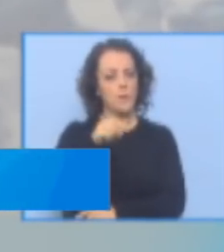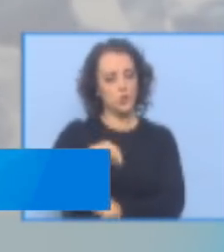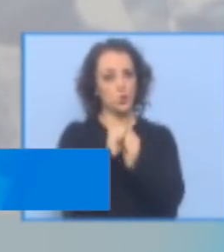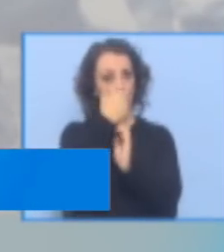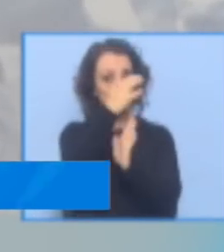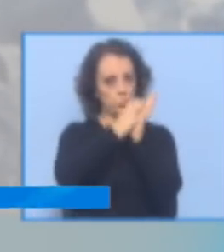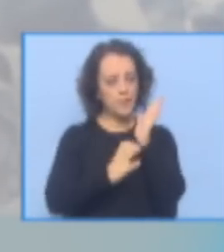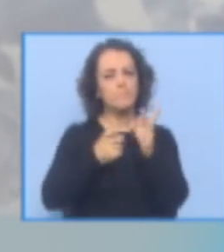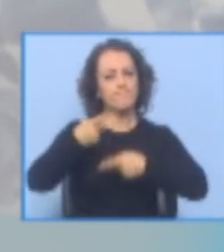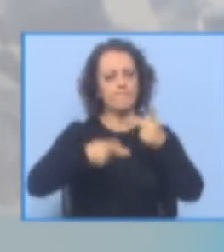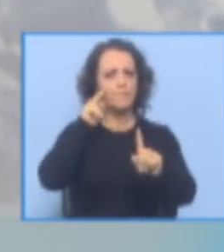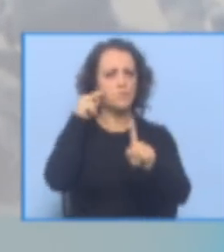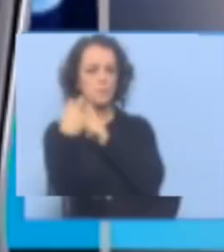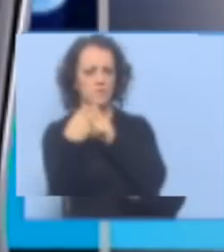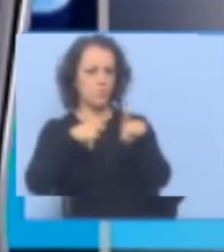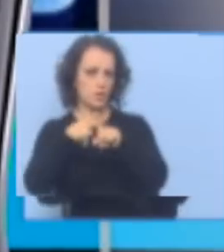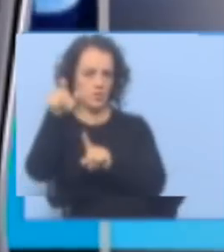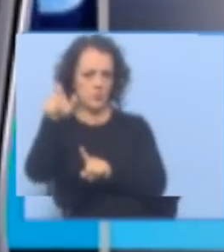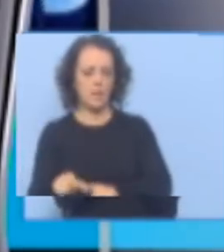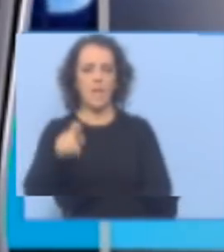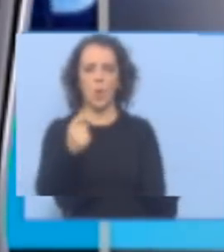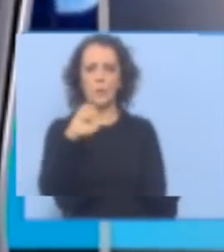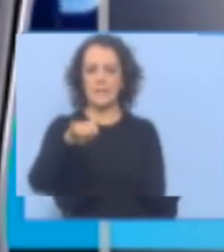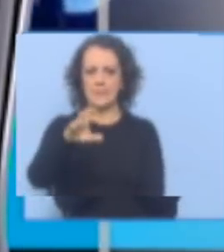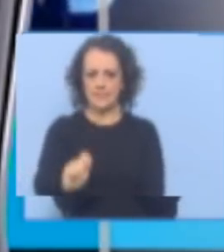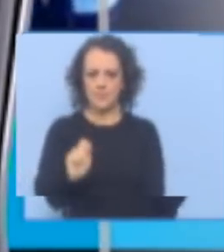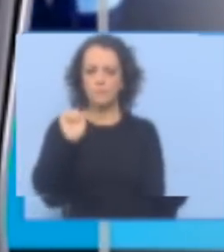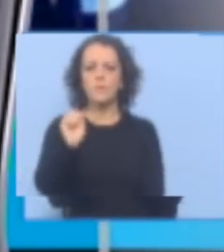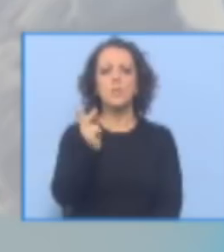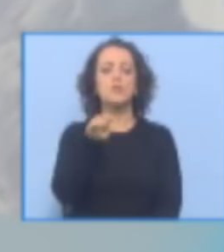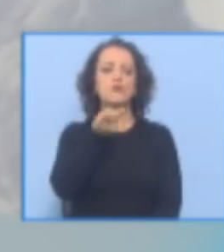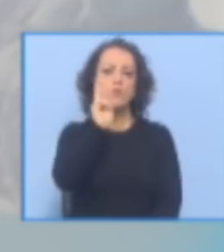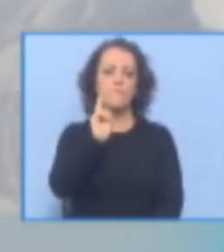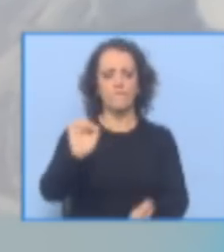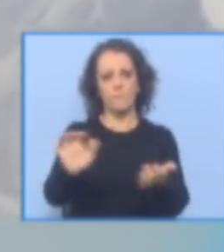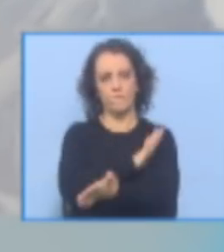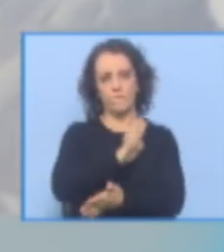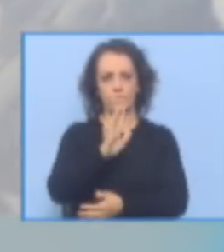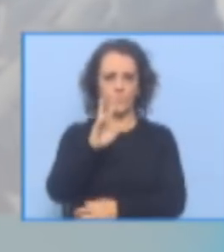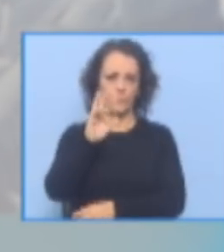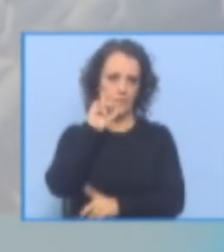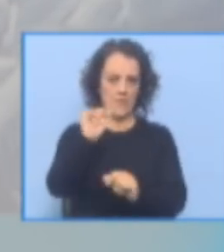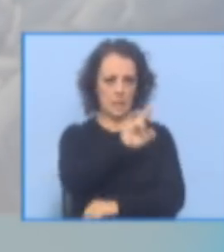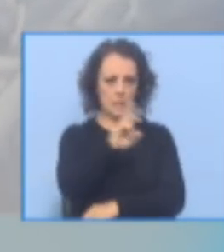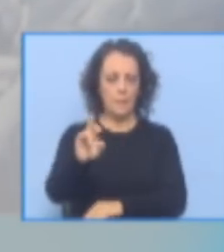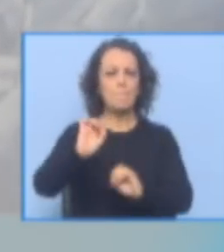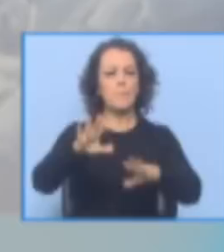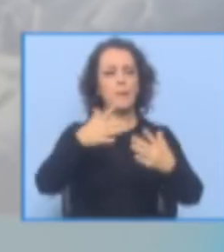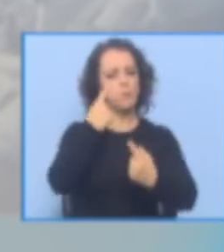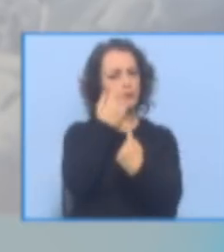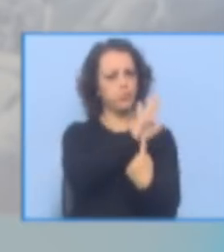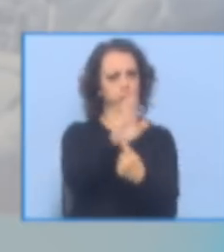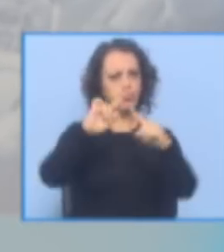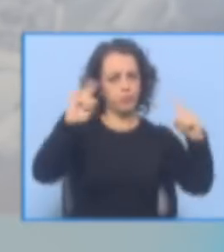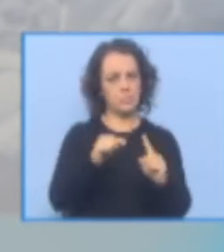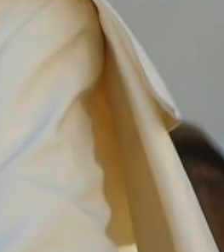analisamos desde a perspectiva política com Eunice Lourenço, chefe de redação da Renascença. Primeiro apresentamos-lhe uma síntese deste documento divulgado